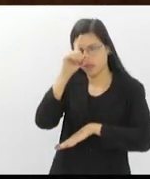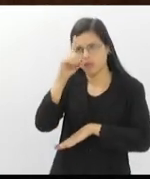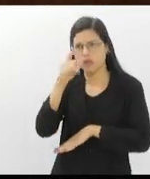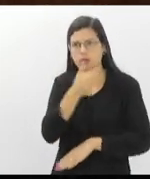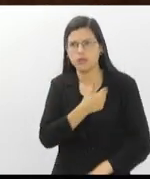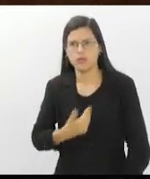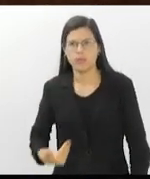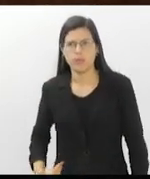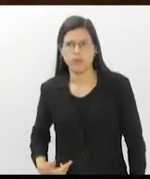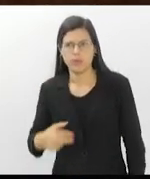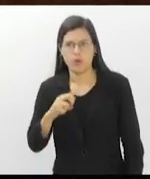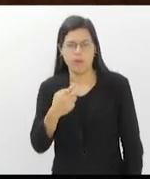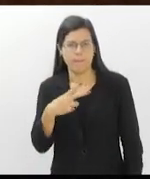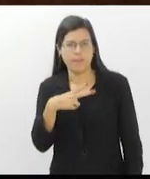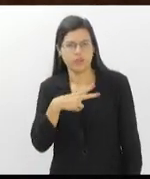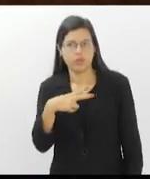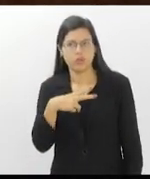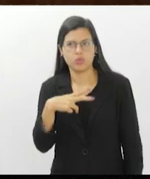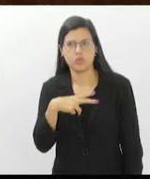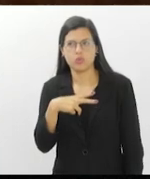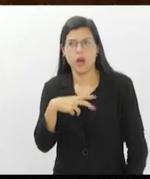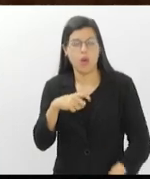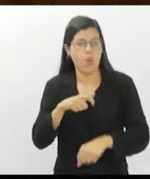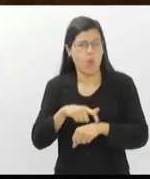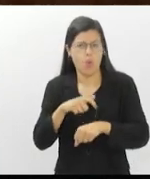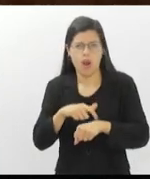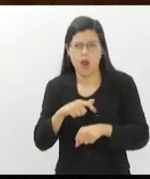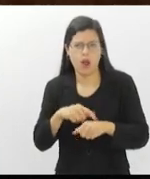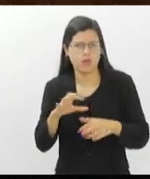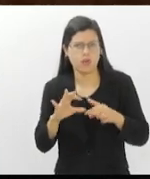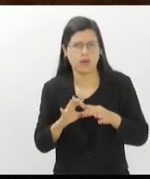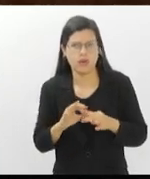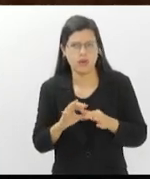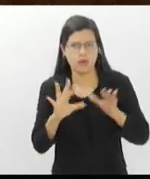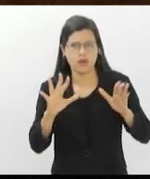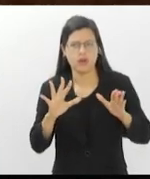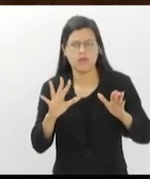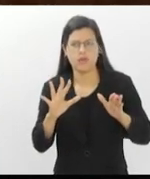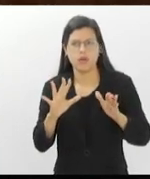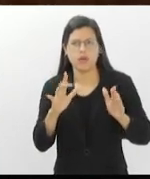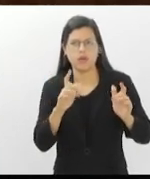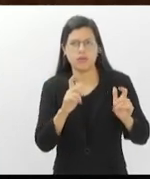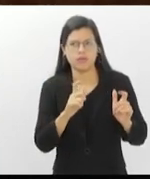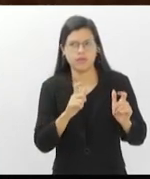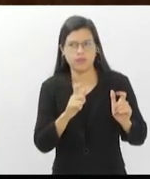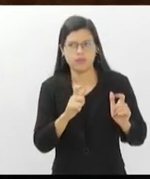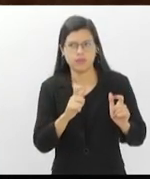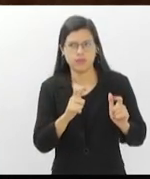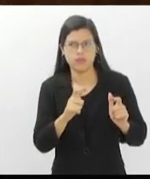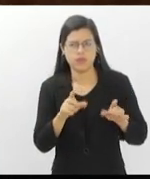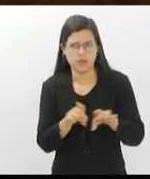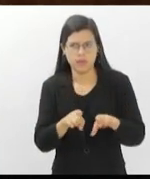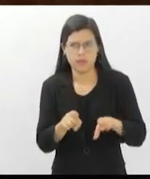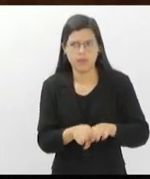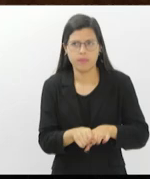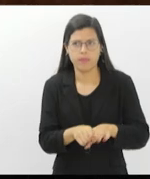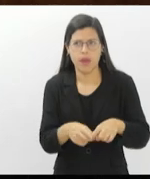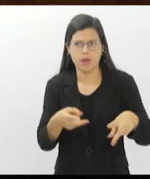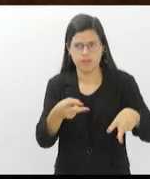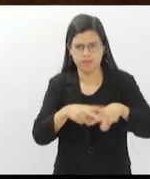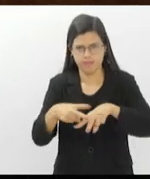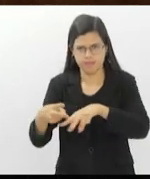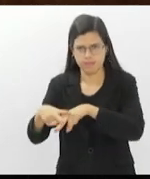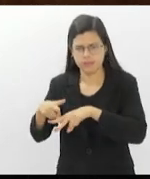pública ou privada, a qualquer hora do dia e da noite, em estabelecimentos prisionais, em unidades